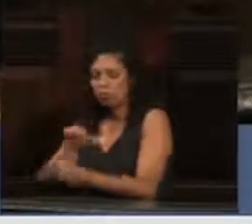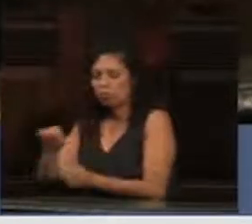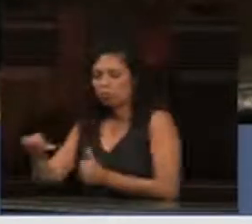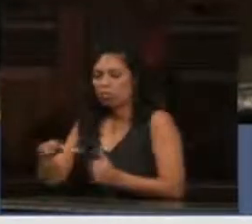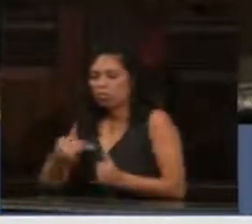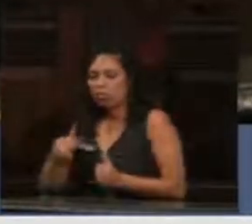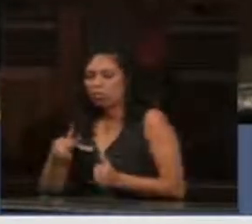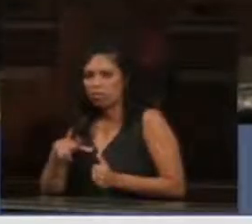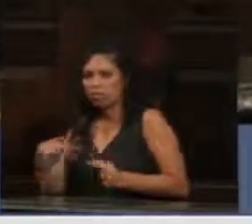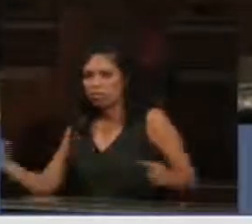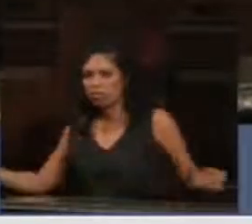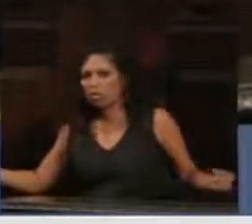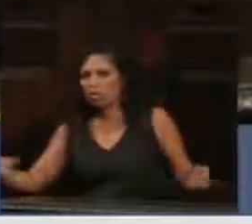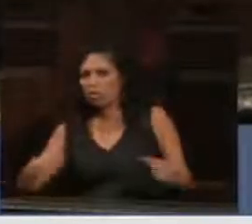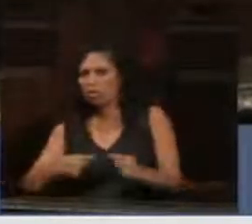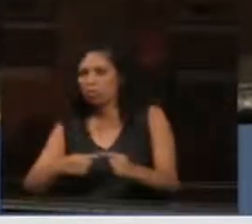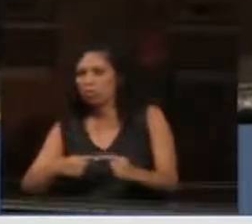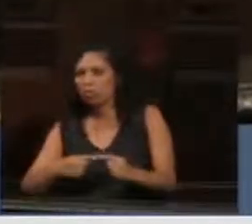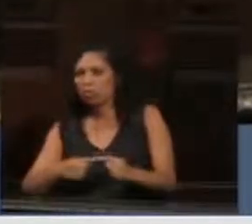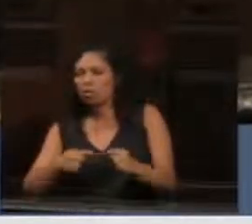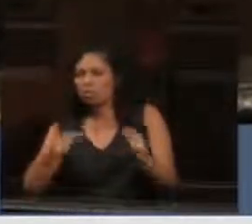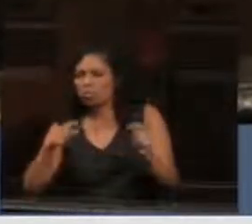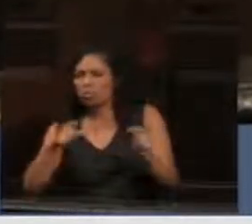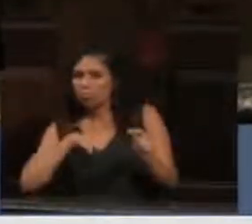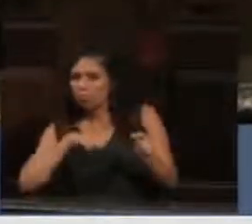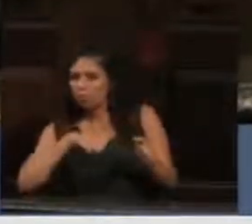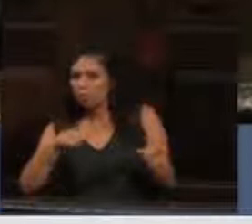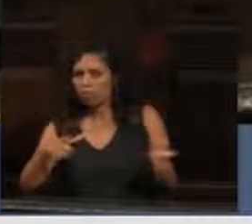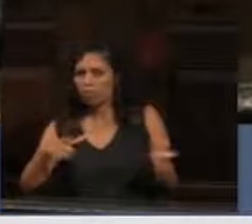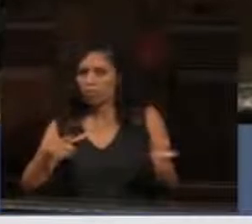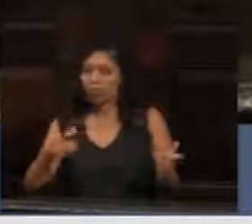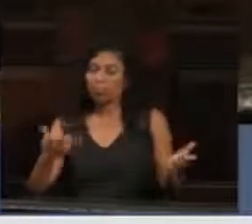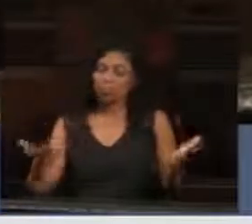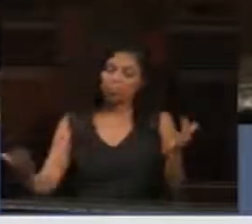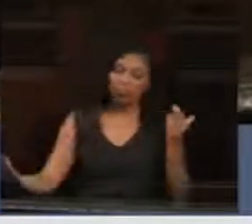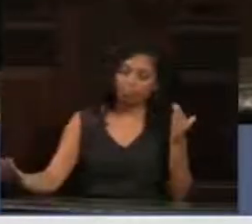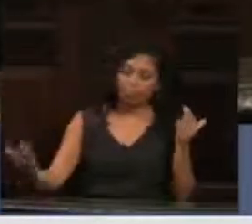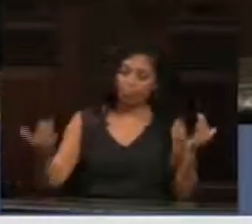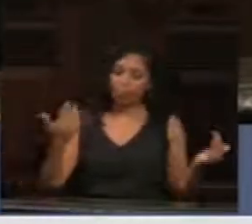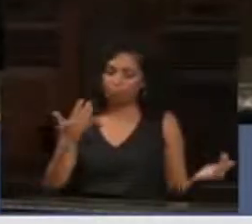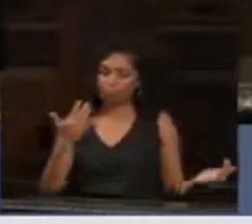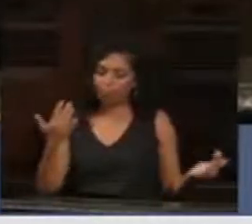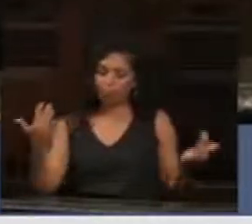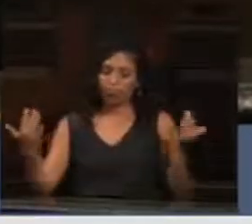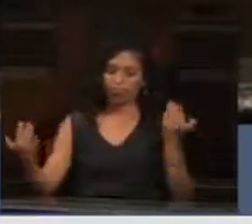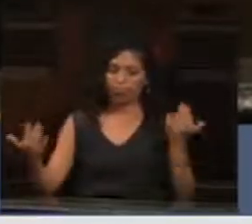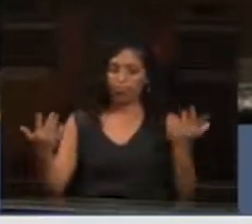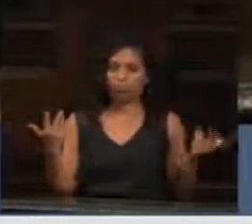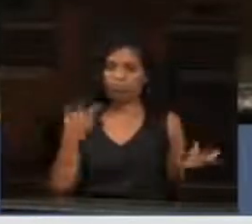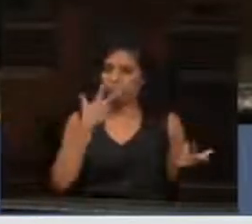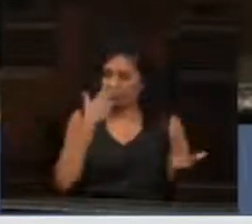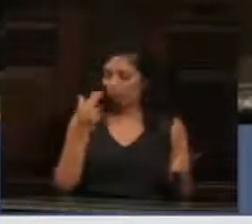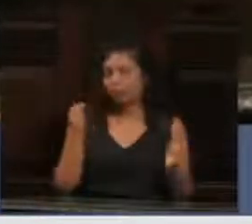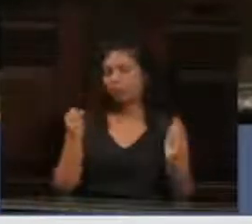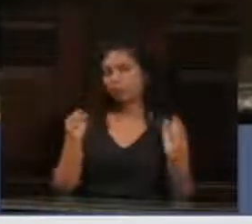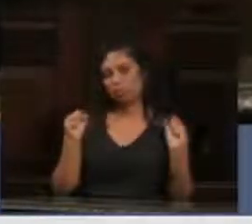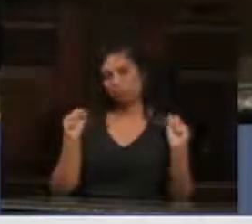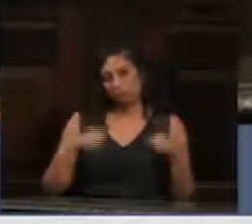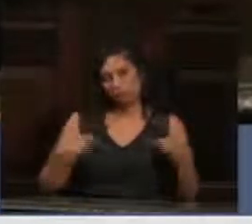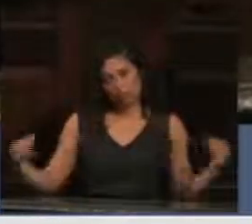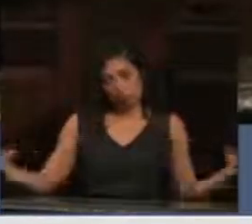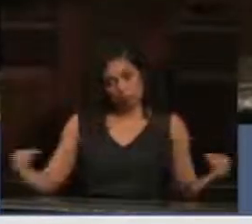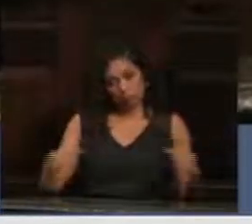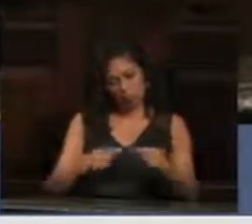fazer com que ela sofra um violento abalo como parte do processo de privatização. O